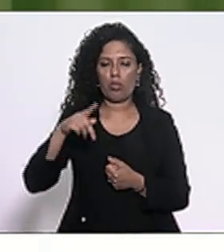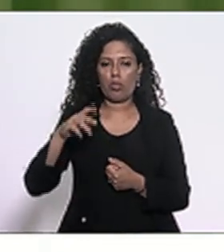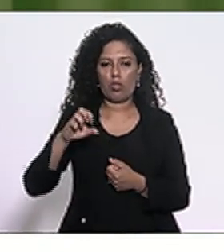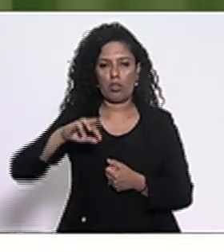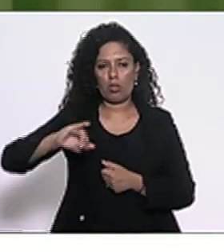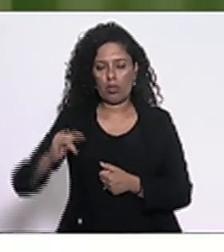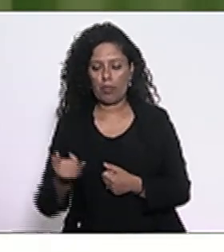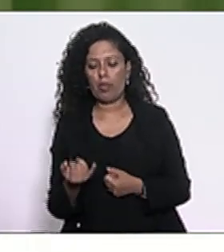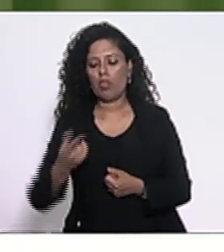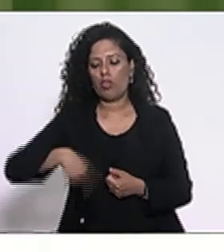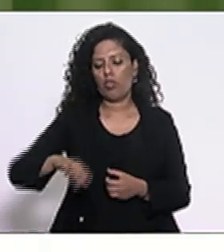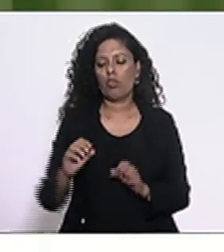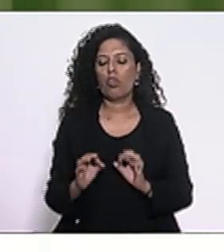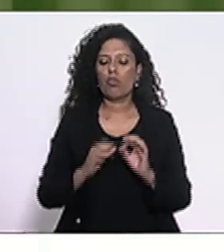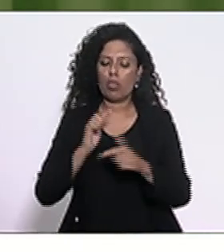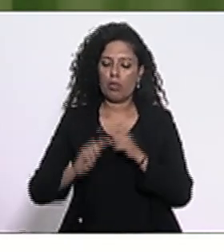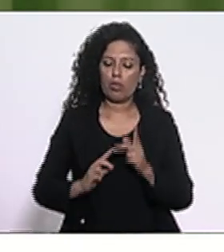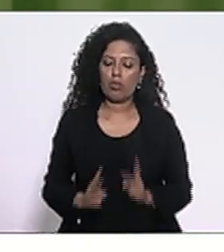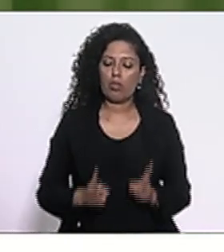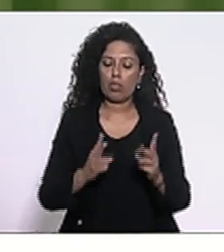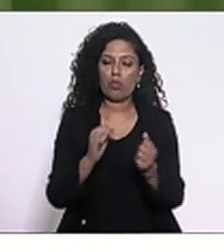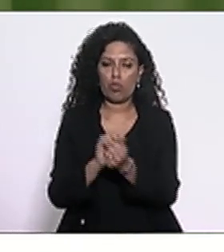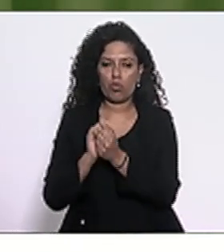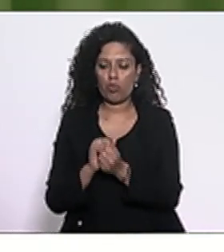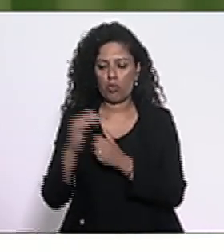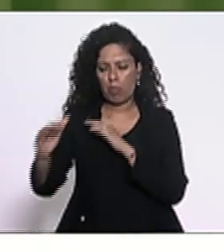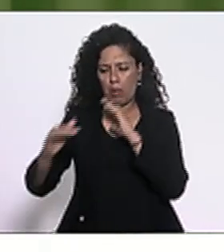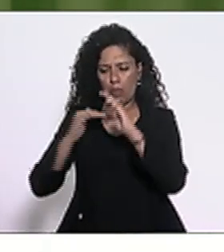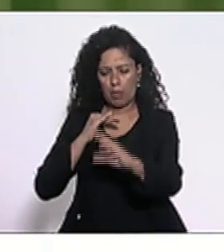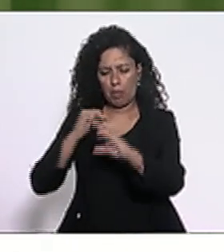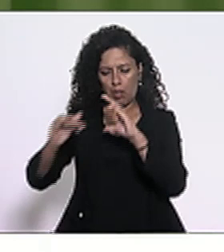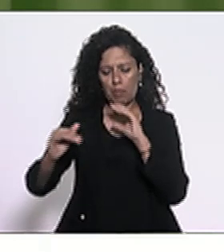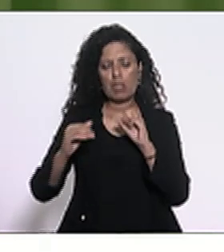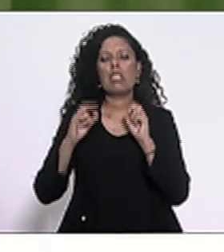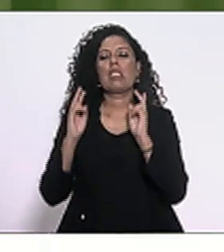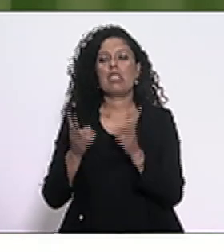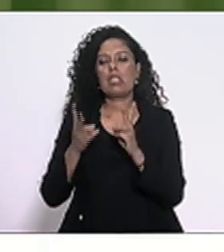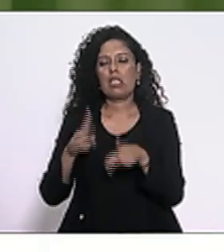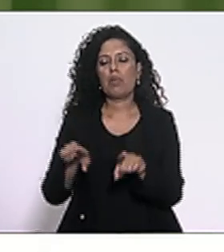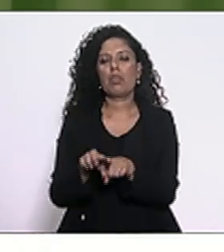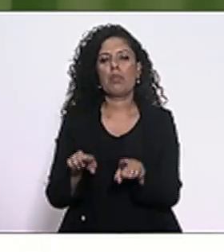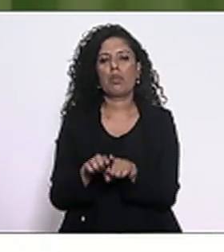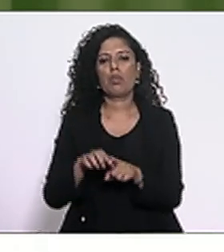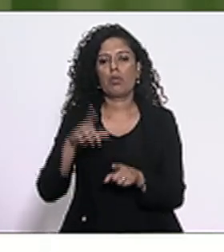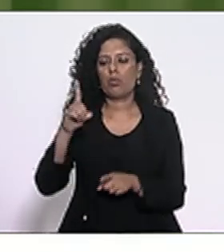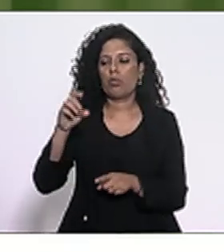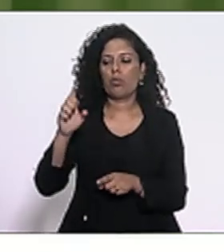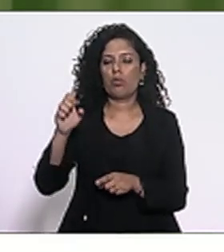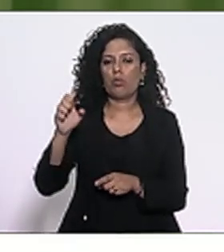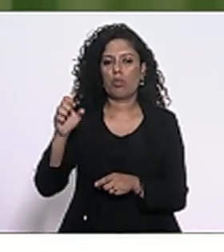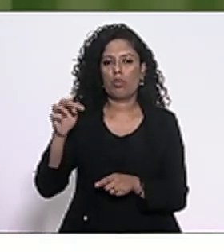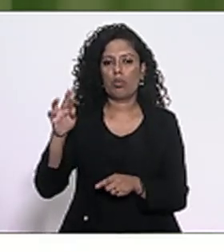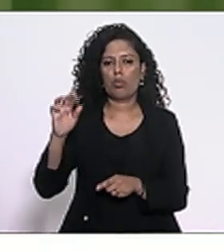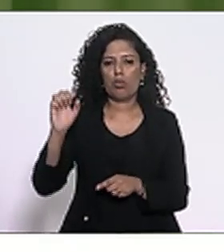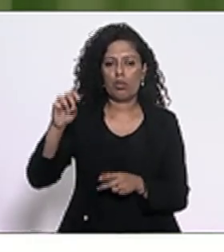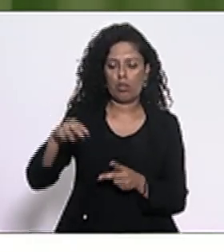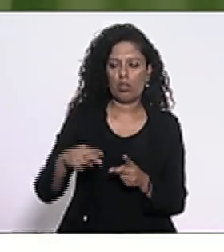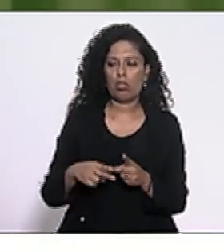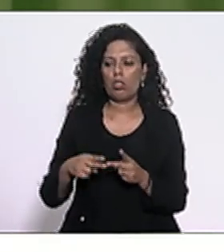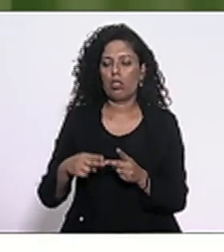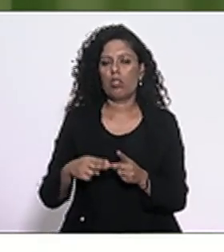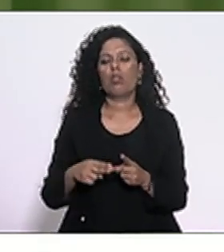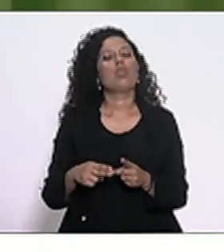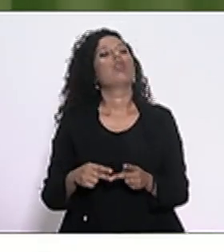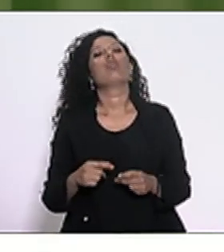ciência de dados, analíticos, etc. Também temos conversado com a CGE e com o DETRAN. Com outros também, mas essas são as